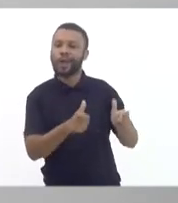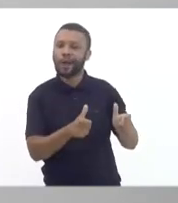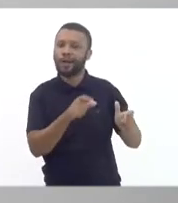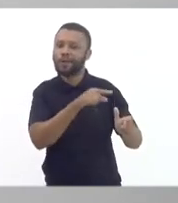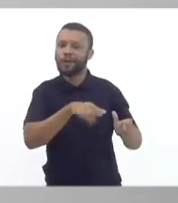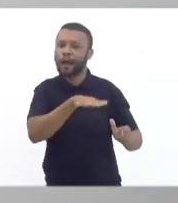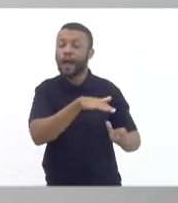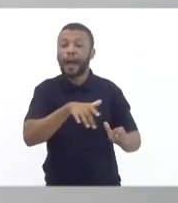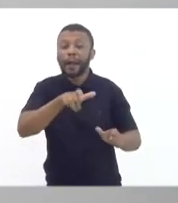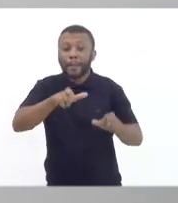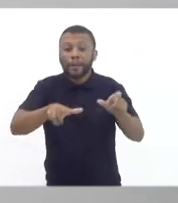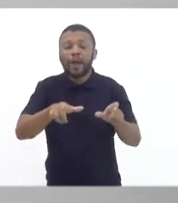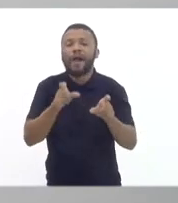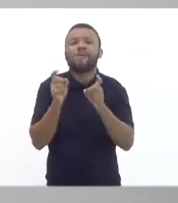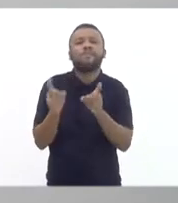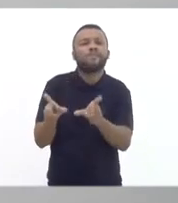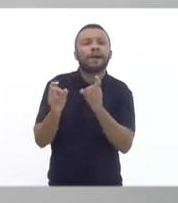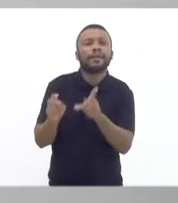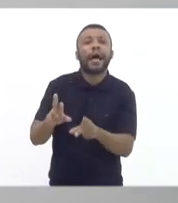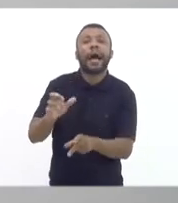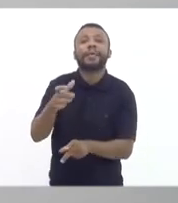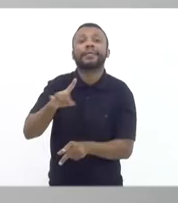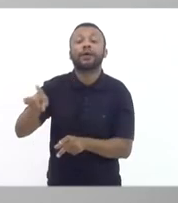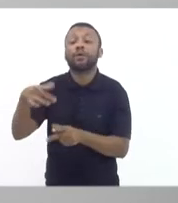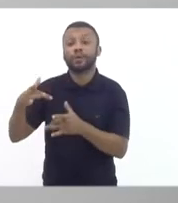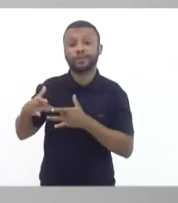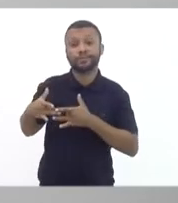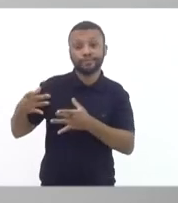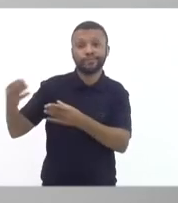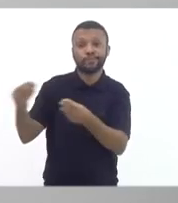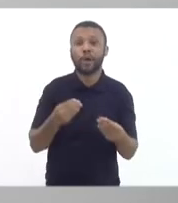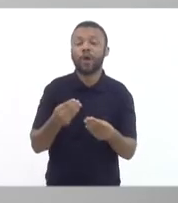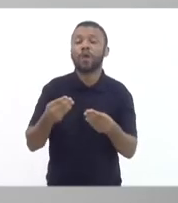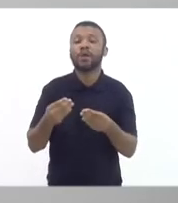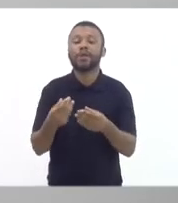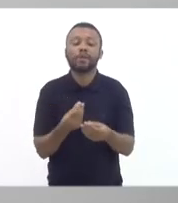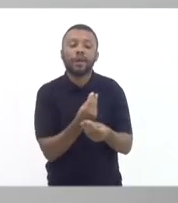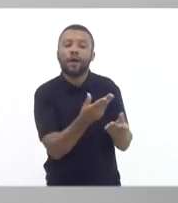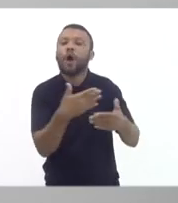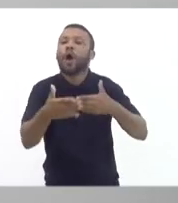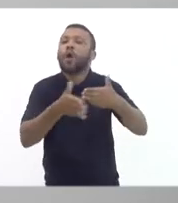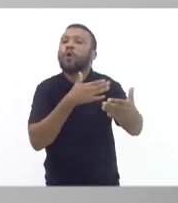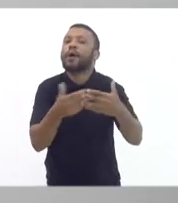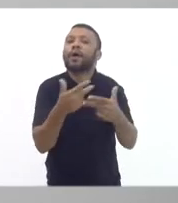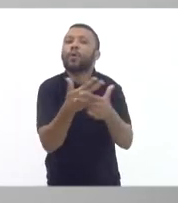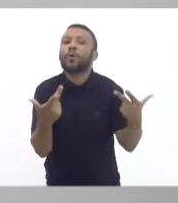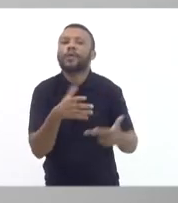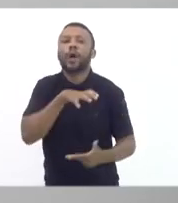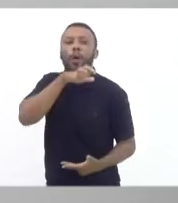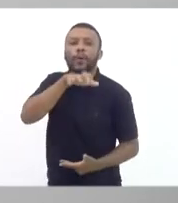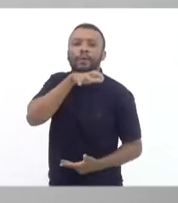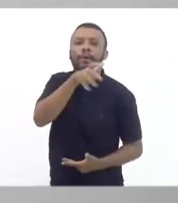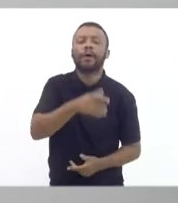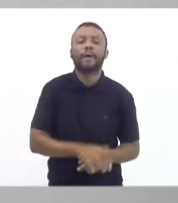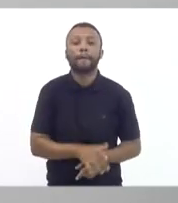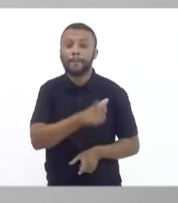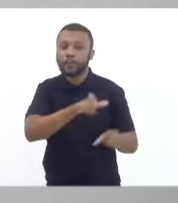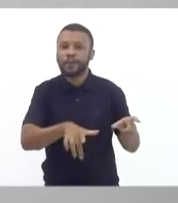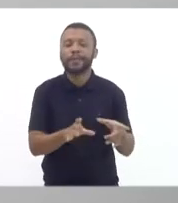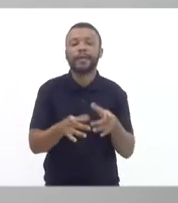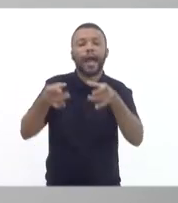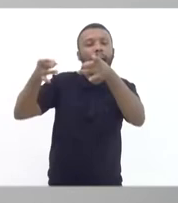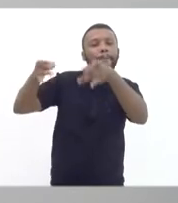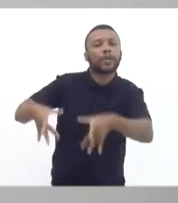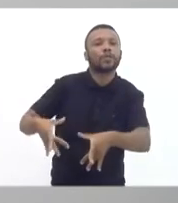pessoas, inclusive, vendem as rações recebidas e dão qualquer coisa para o animal comer. Pessoas que soltam animais na rua, pessoas